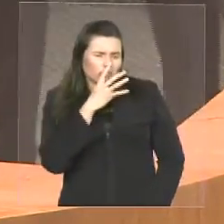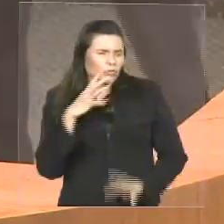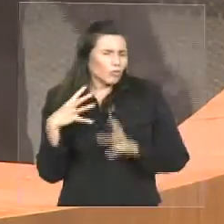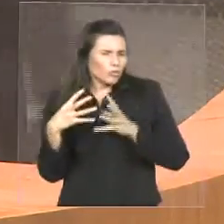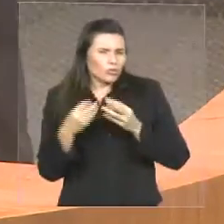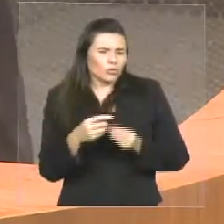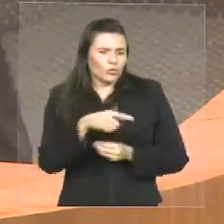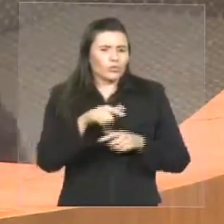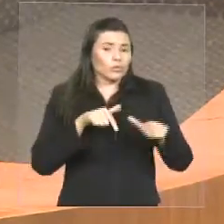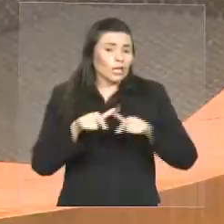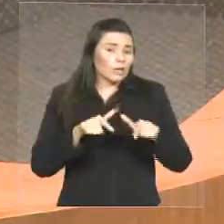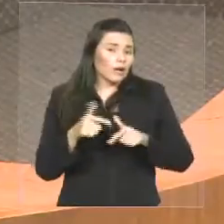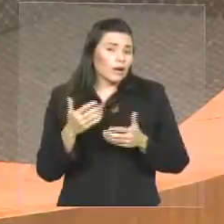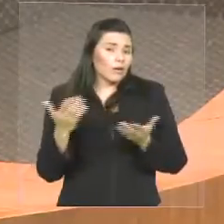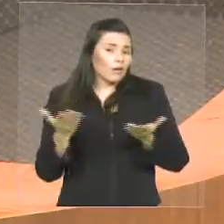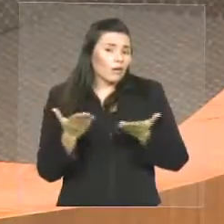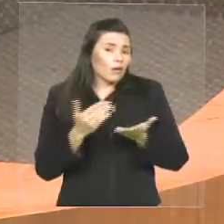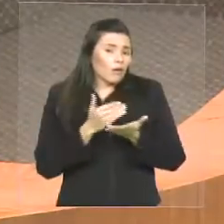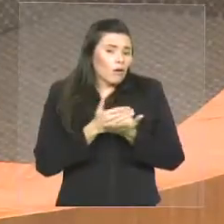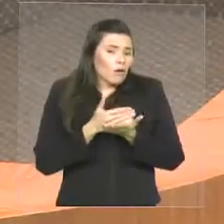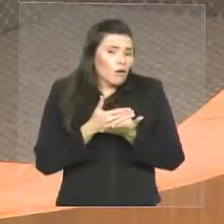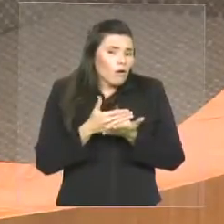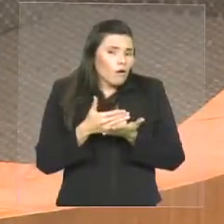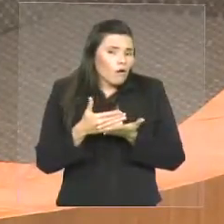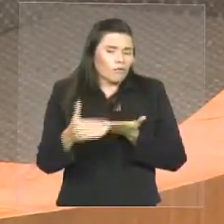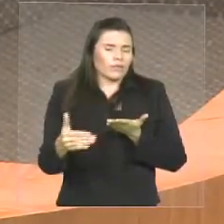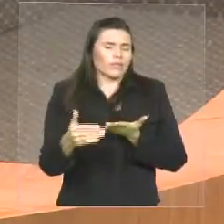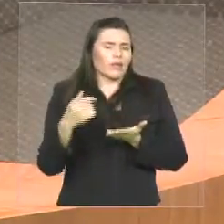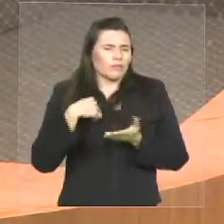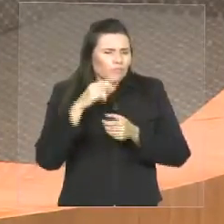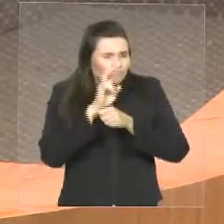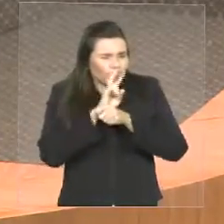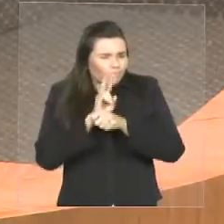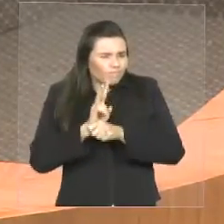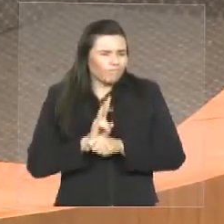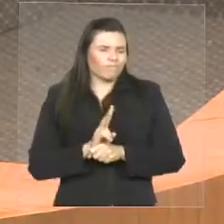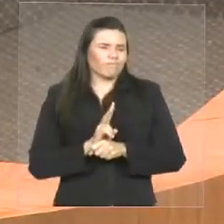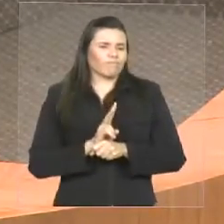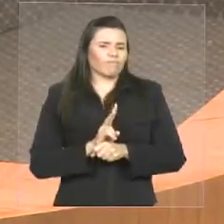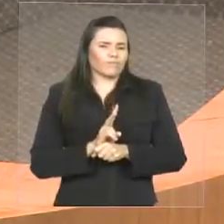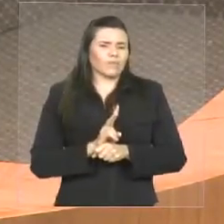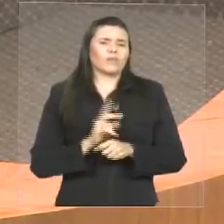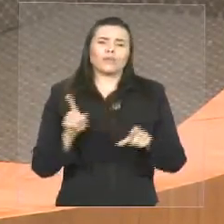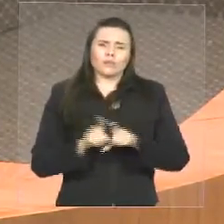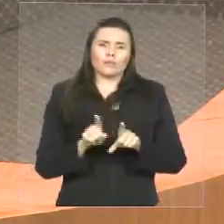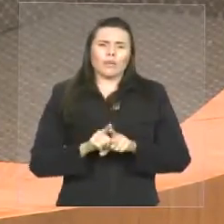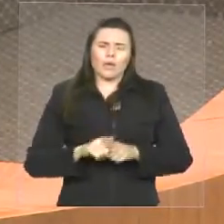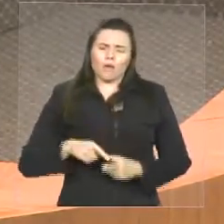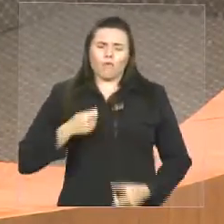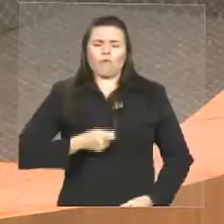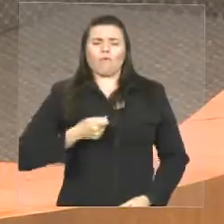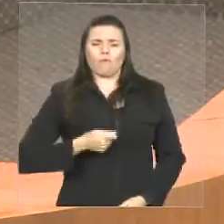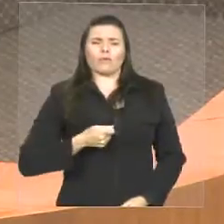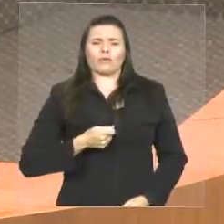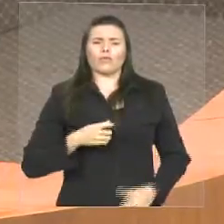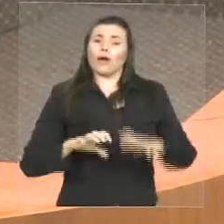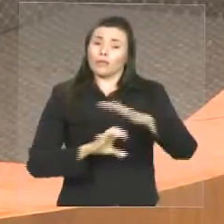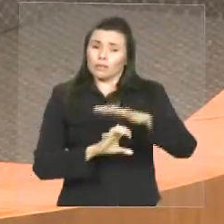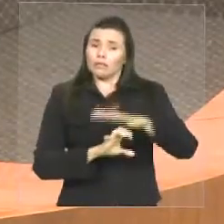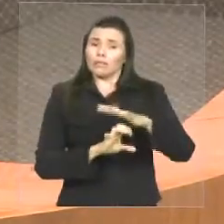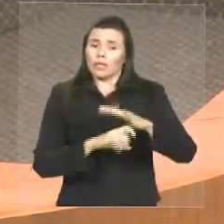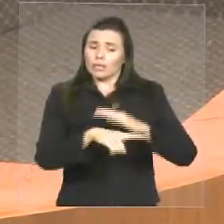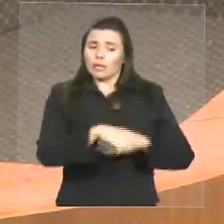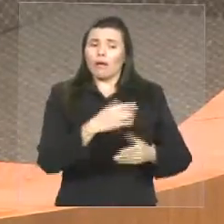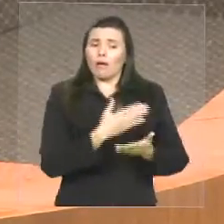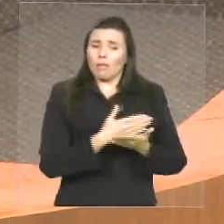o trabalho dessa restauração, fiscalizando a obra e cobrando das autoridades envolvidas a